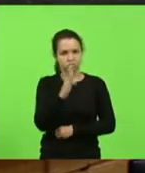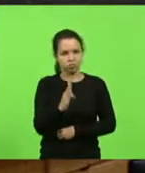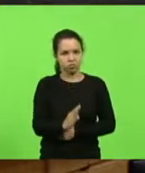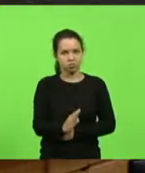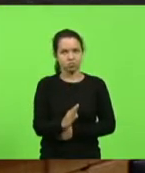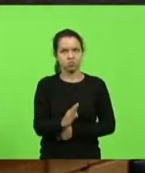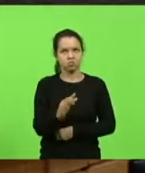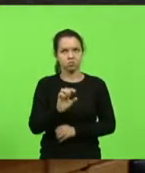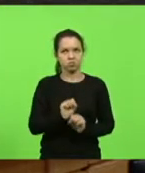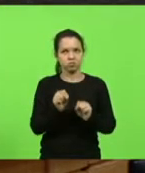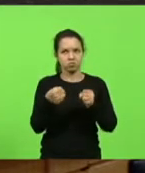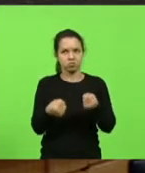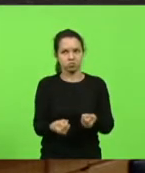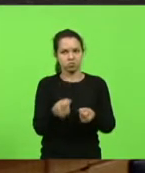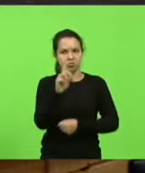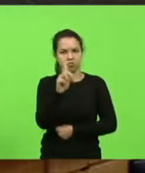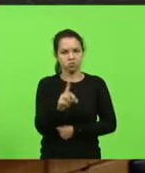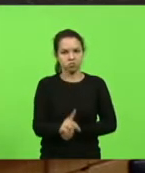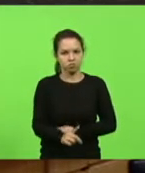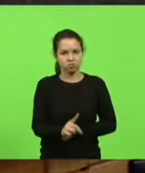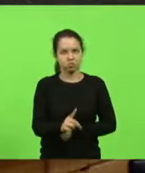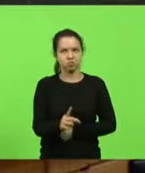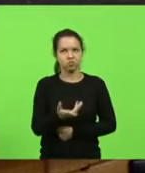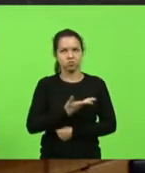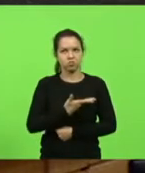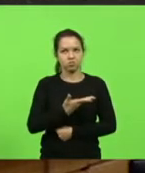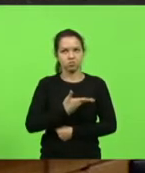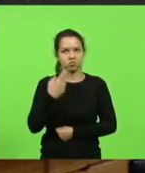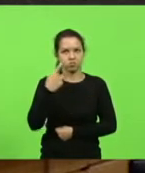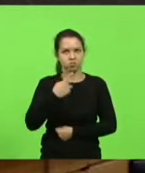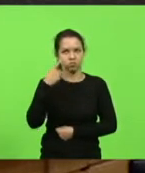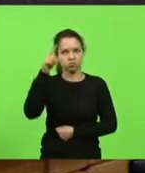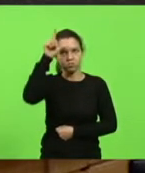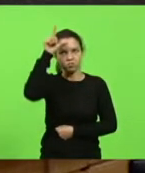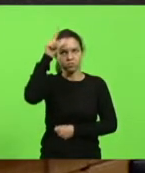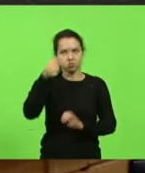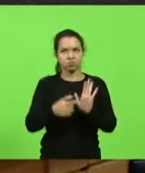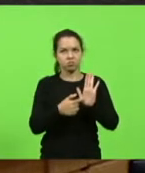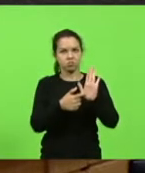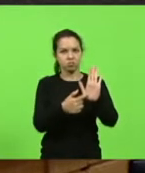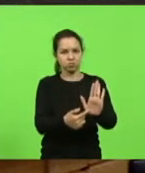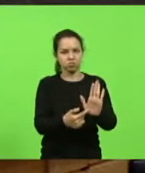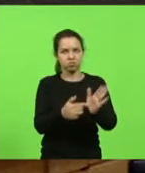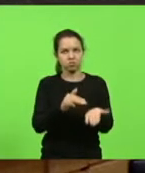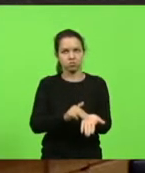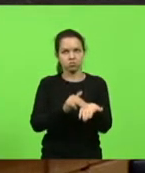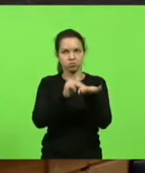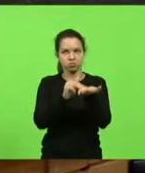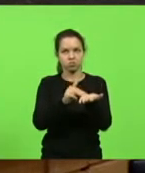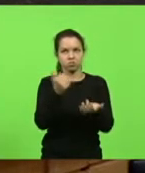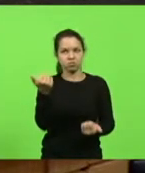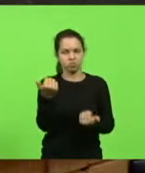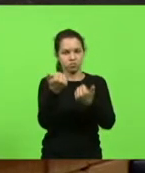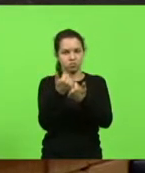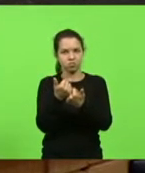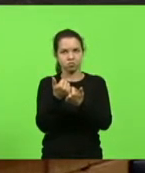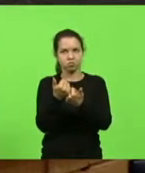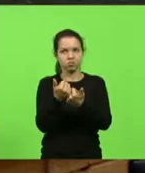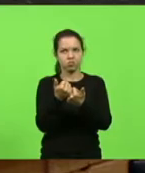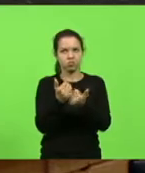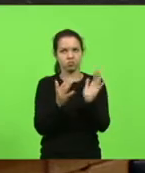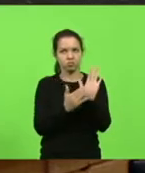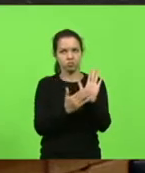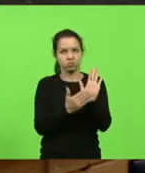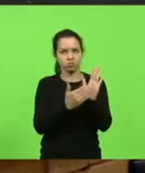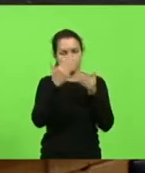para defender o direito do nosso colega deputado Sargento Lima de apresentar essa moção e de apoiá-lo nesta proposição.